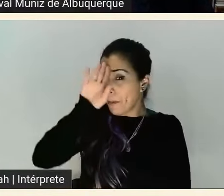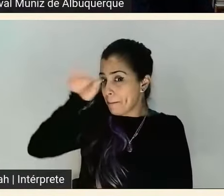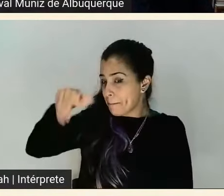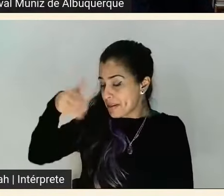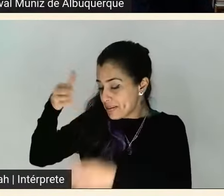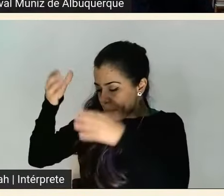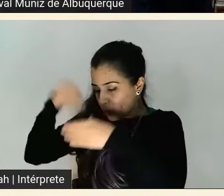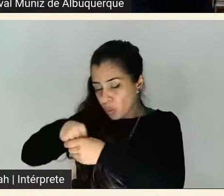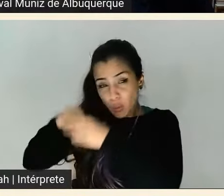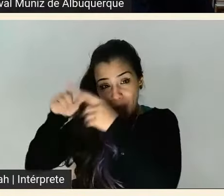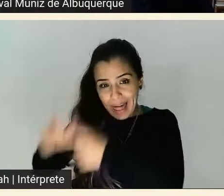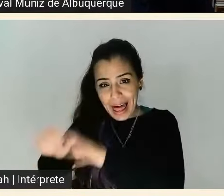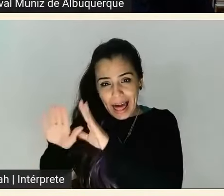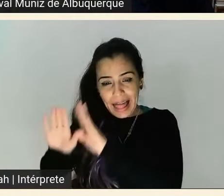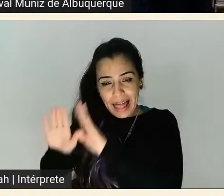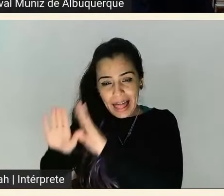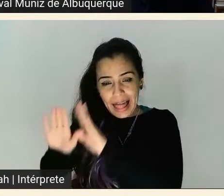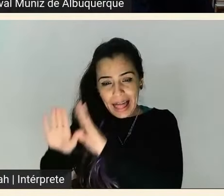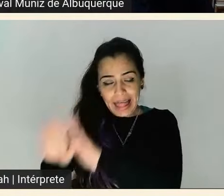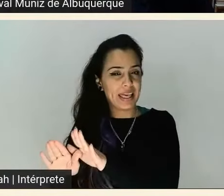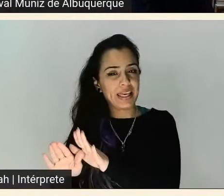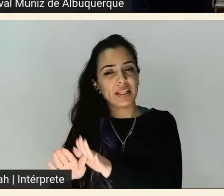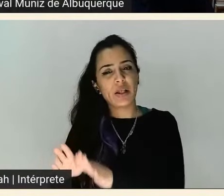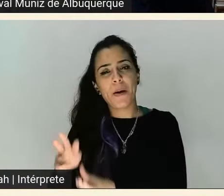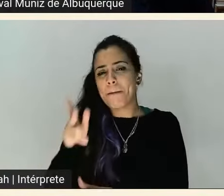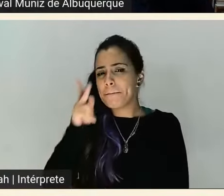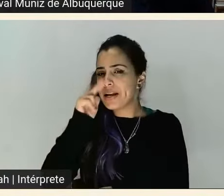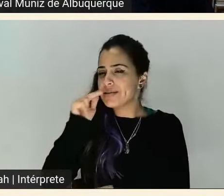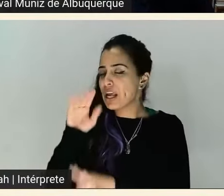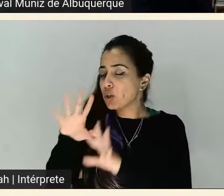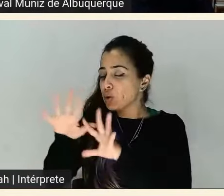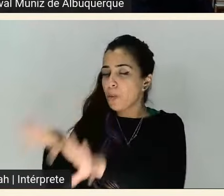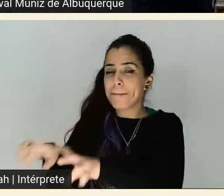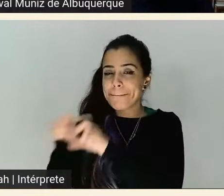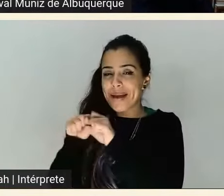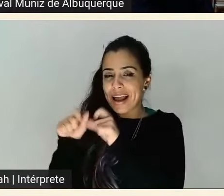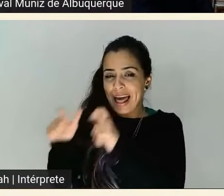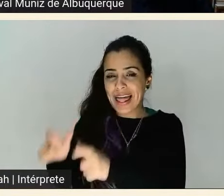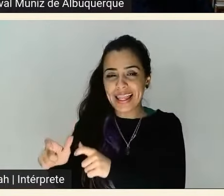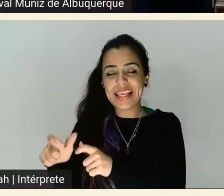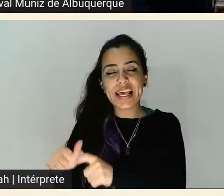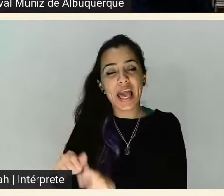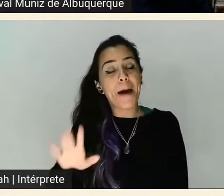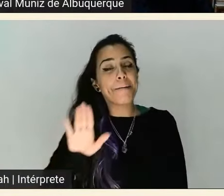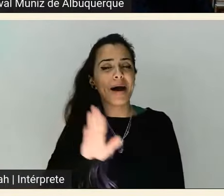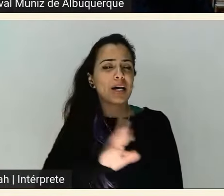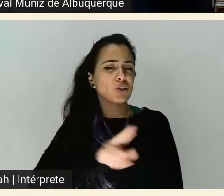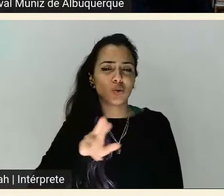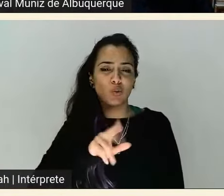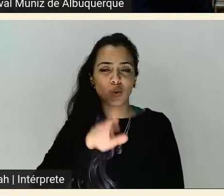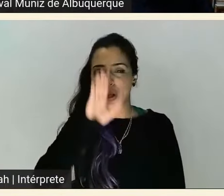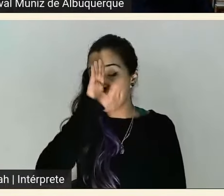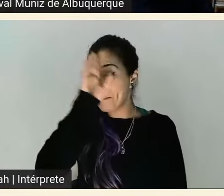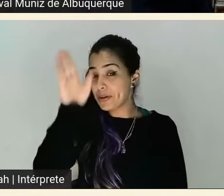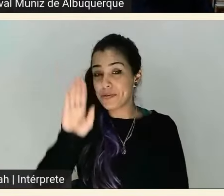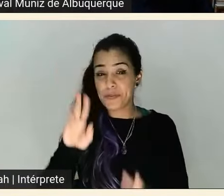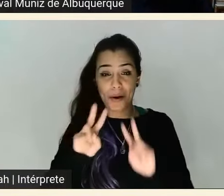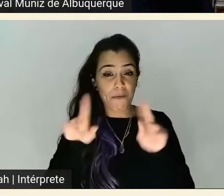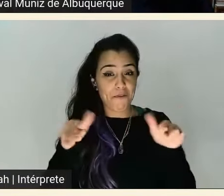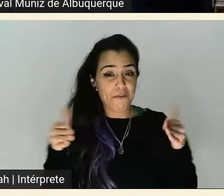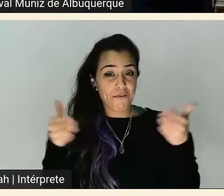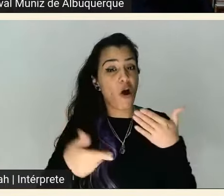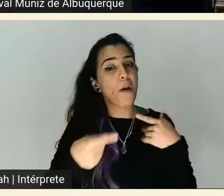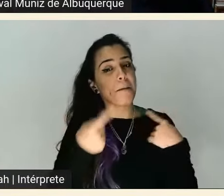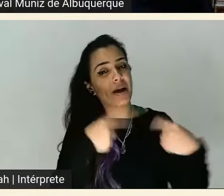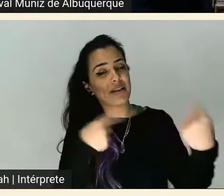Cobra Norato, quer dizer, onde o intelectual vai lá e busca, mas não é o epicentro do debate. Então, esse é o lugar que,